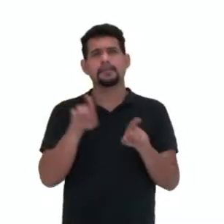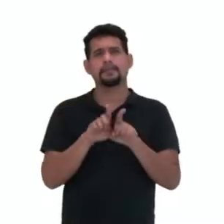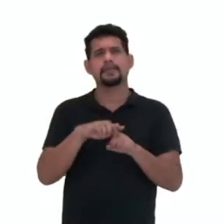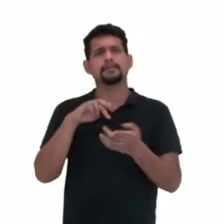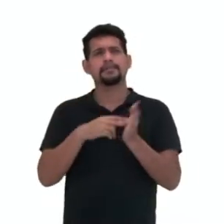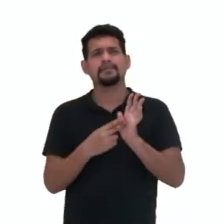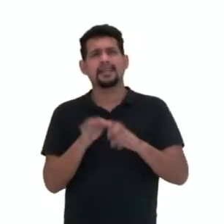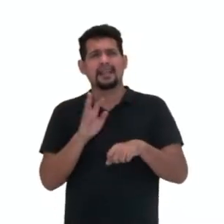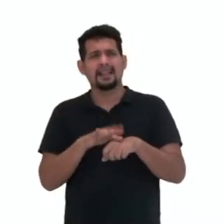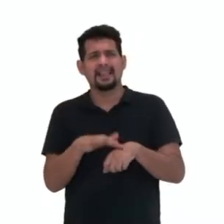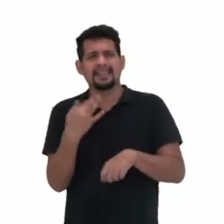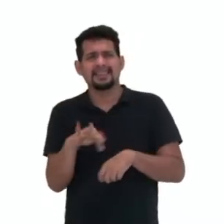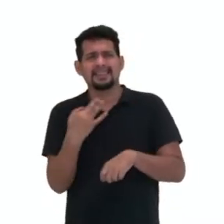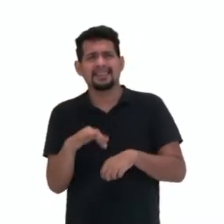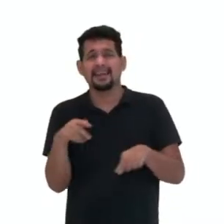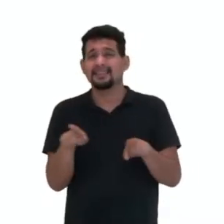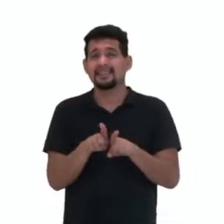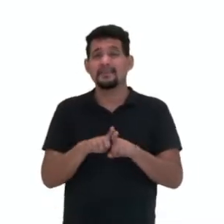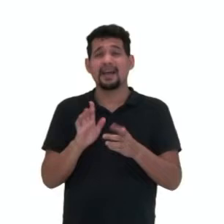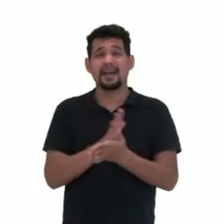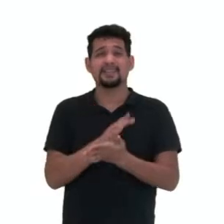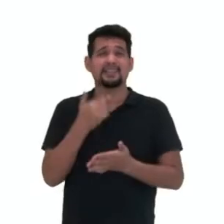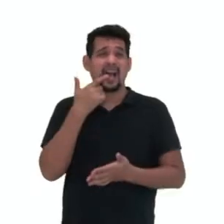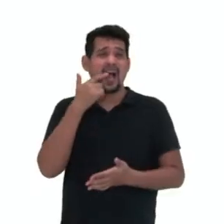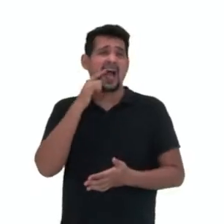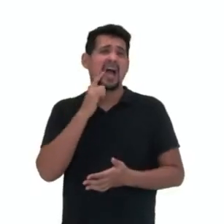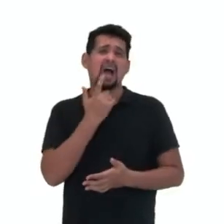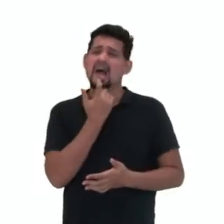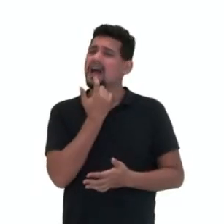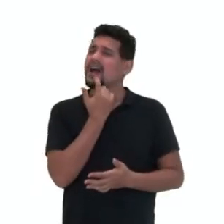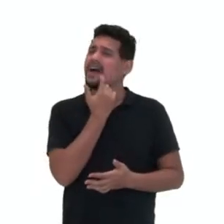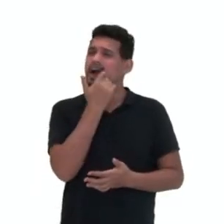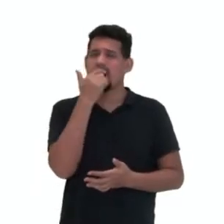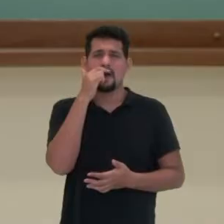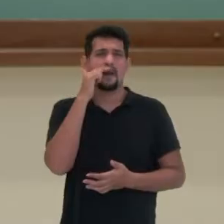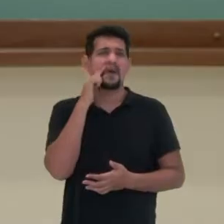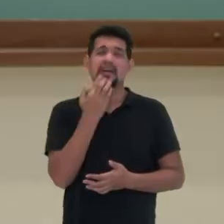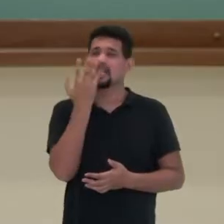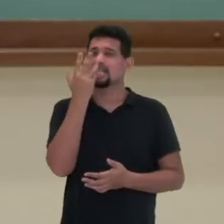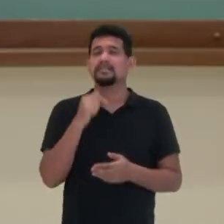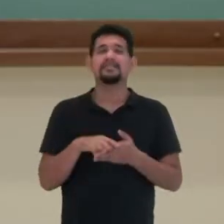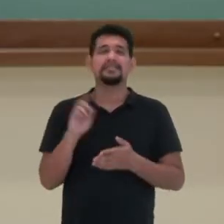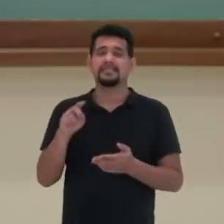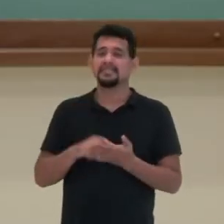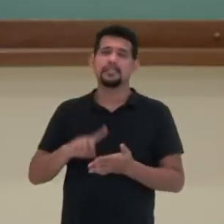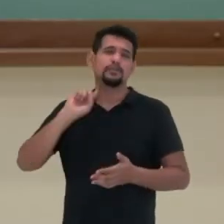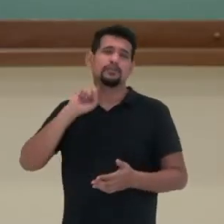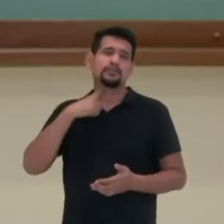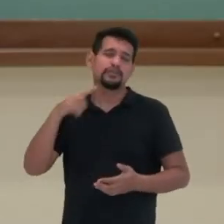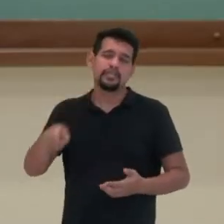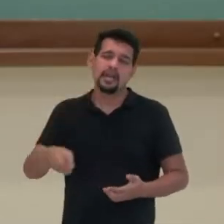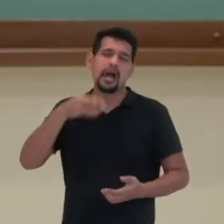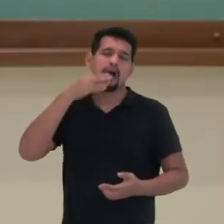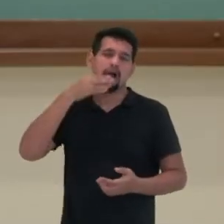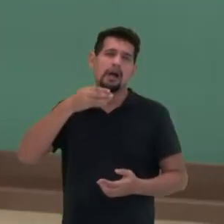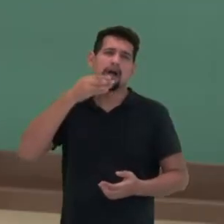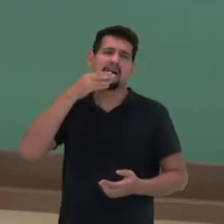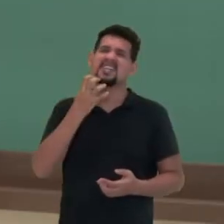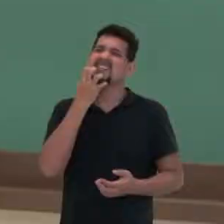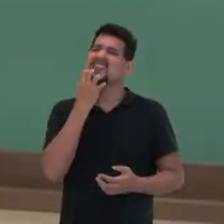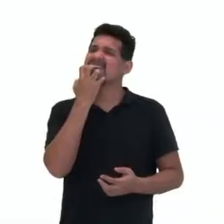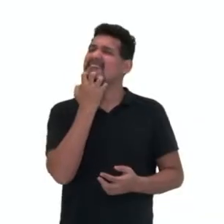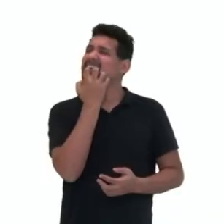vai formar feridas, geralmente ao lado da boca, principalmente em crianças, né, que põe a mão na boca o tempo todo. Então, vai formar essas